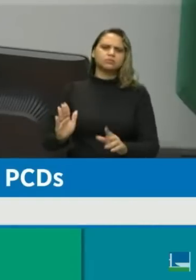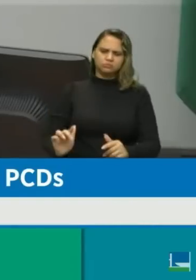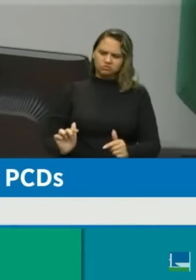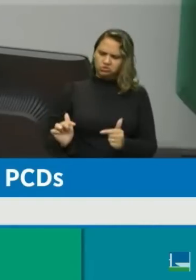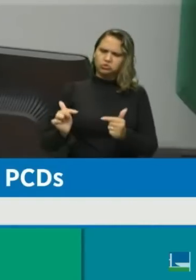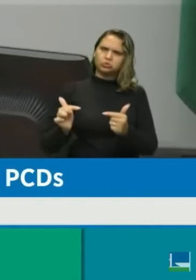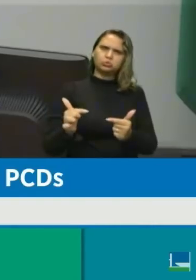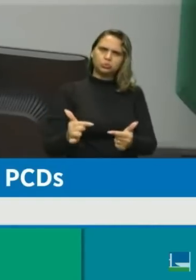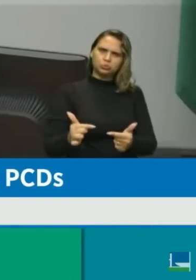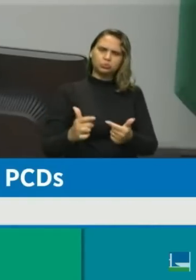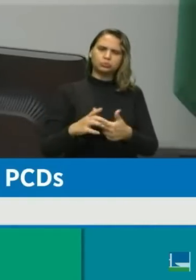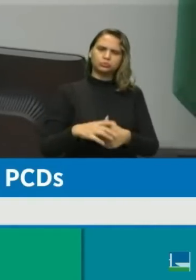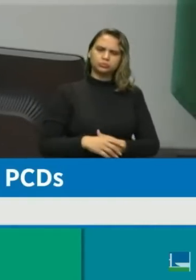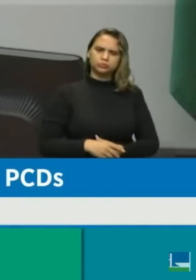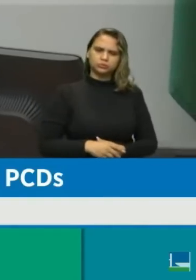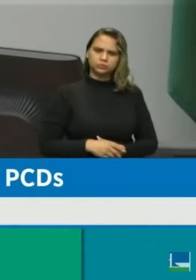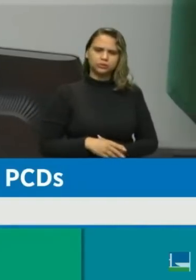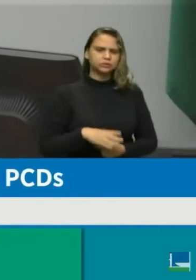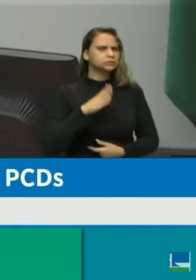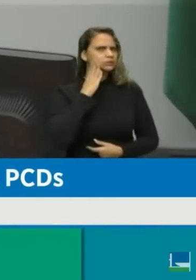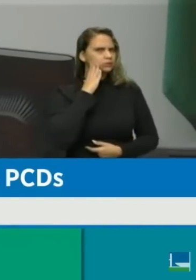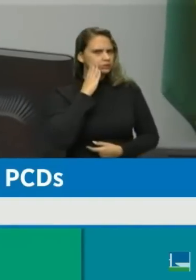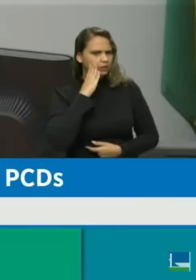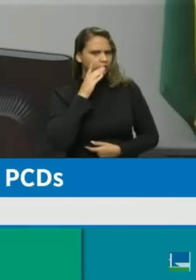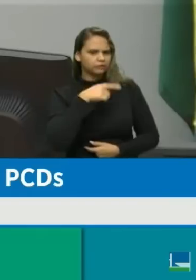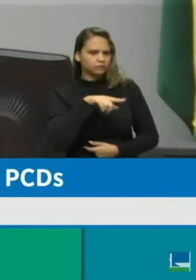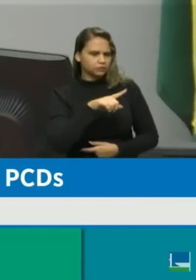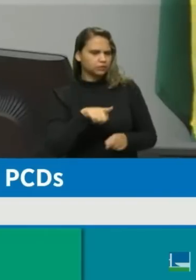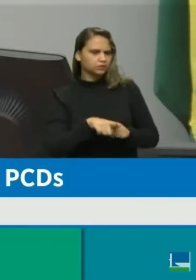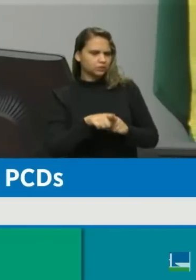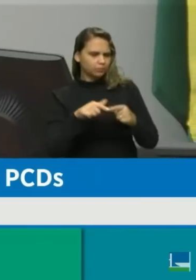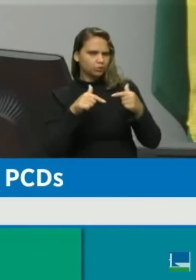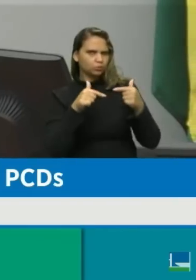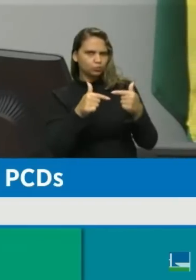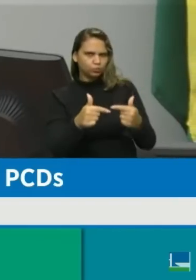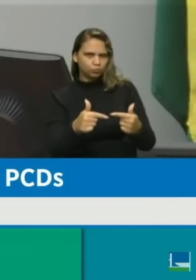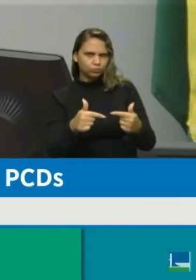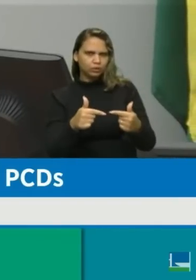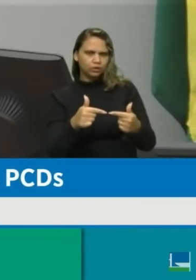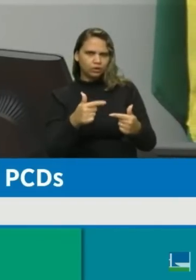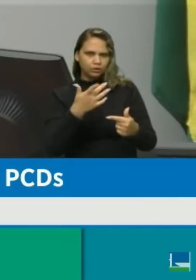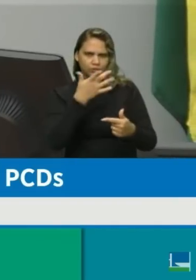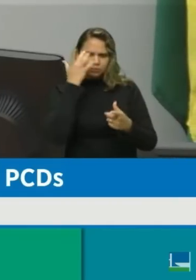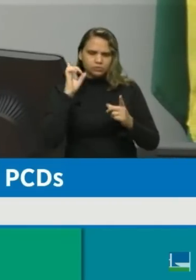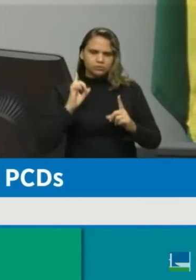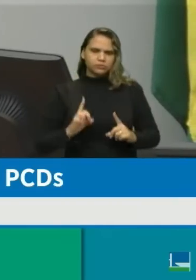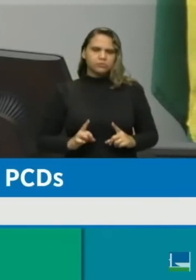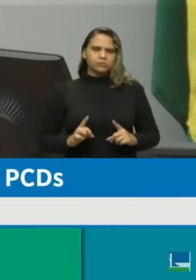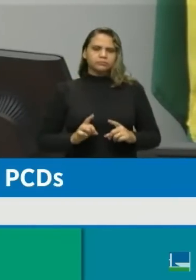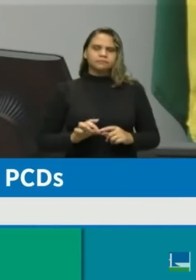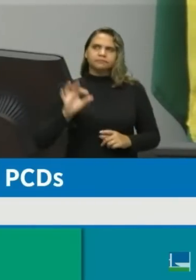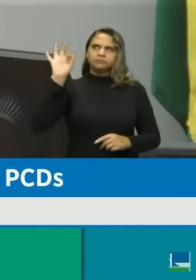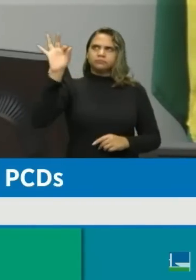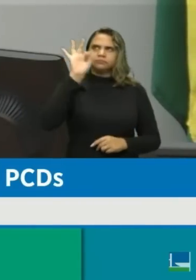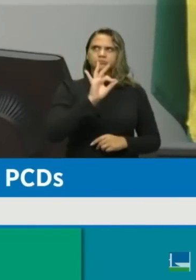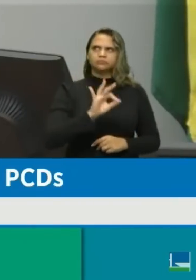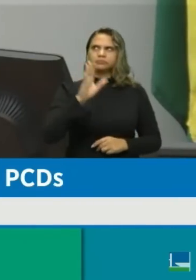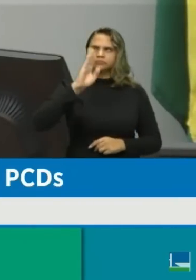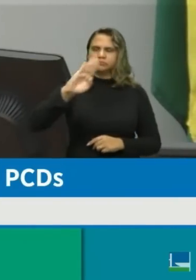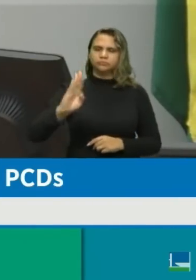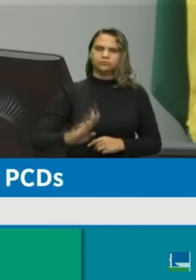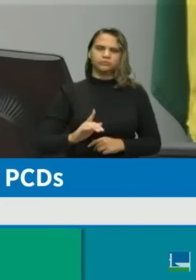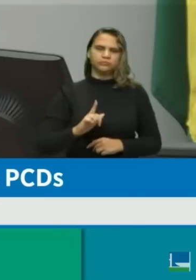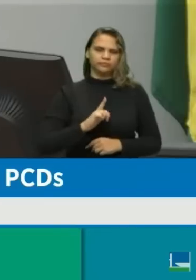luta, né? E sei o quanto vocês lutam para que as pessoas com deficiência em todo o Brasil tenham essa condição de